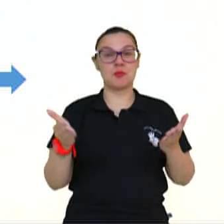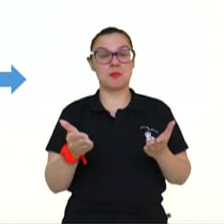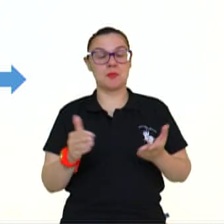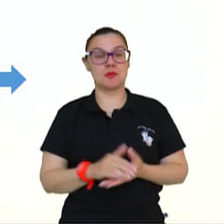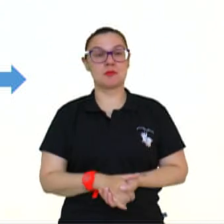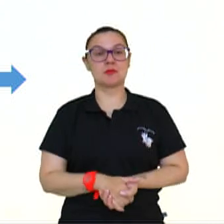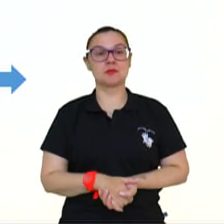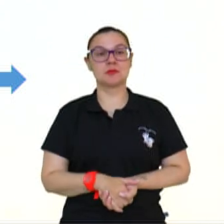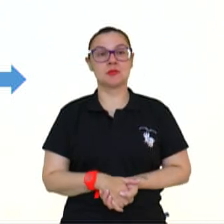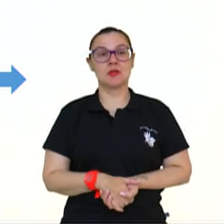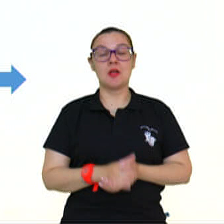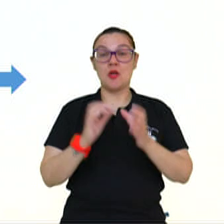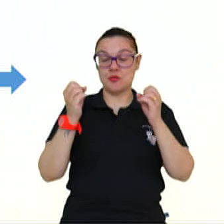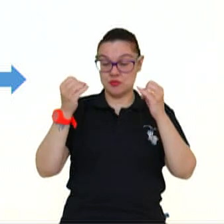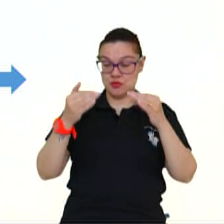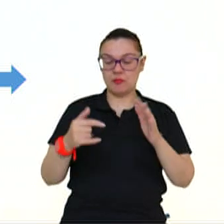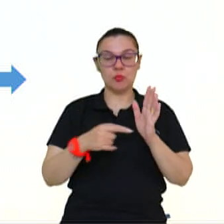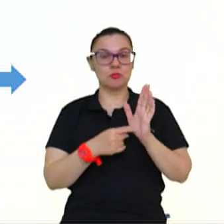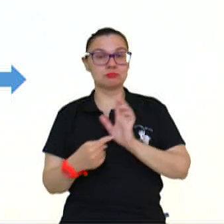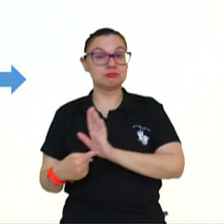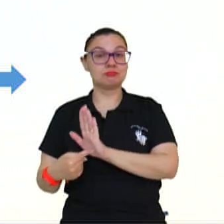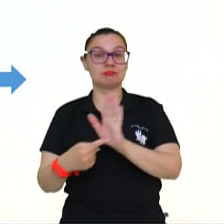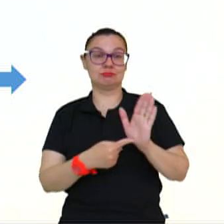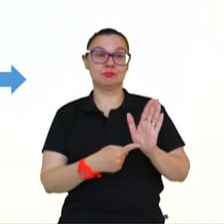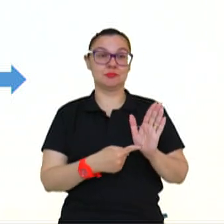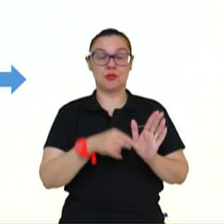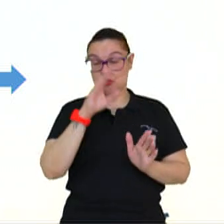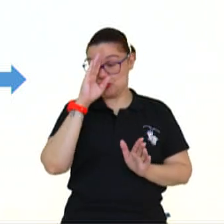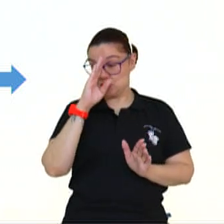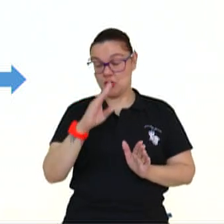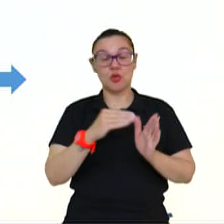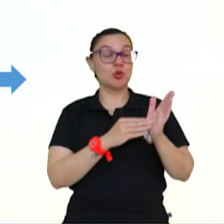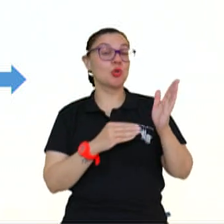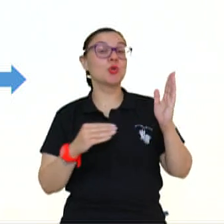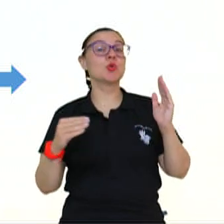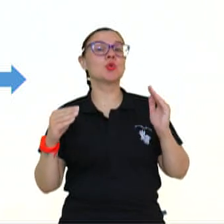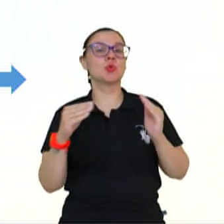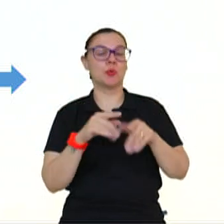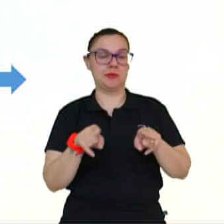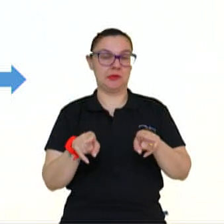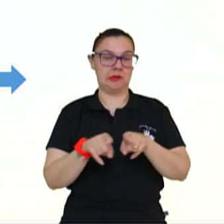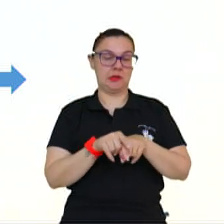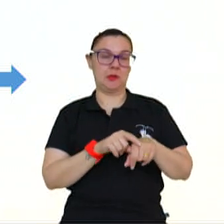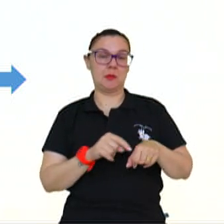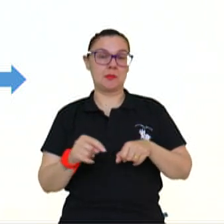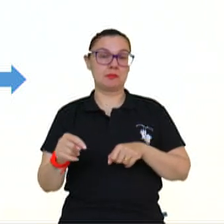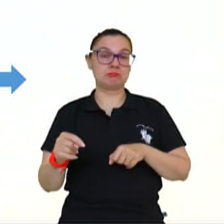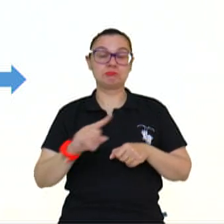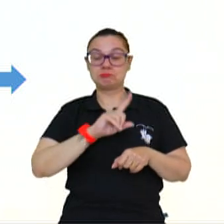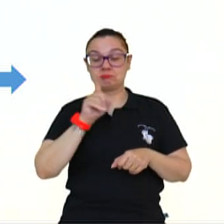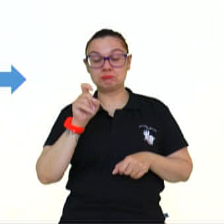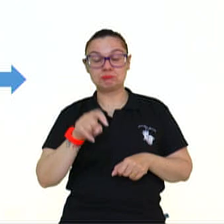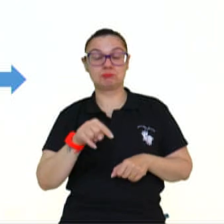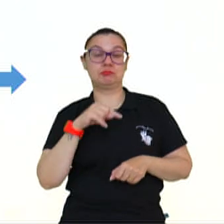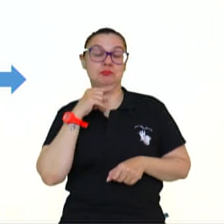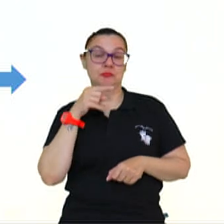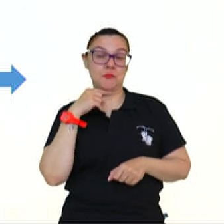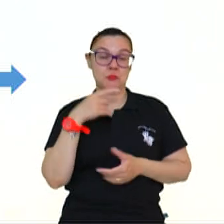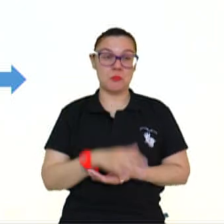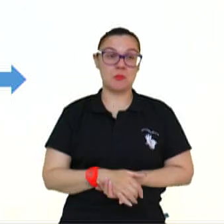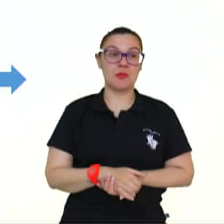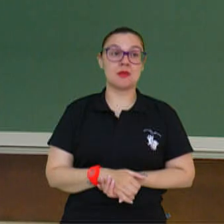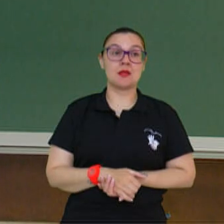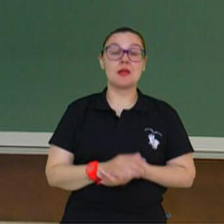presente. Eu falei basicamente do indicativo também, meus amigos, mas isso aqui serve para o subjuntivo. No entanto, no subjuntivo nós